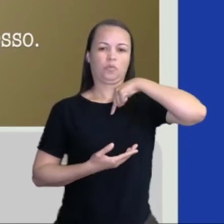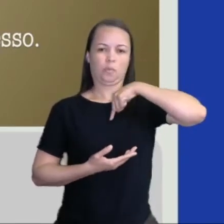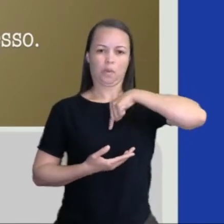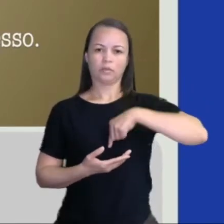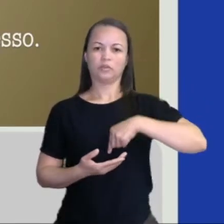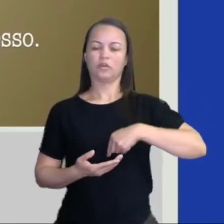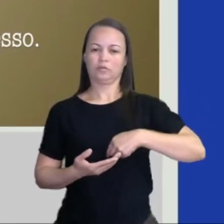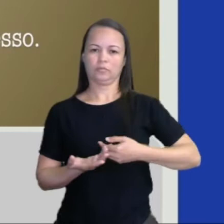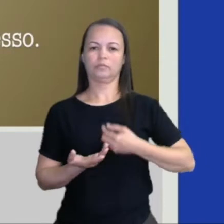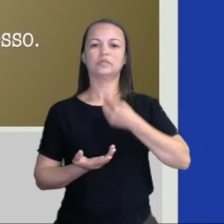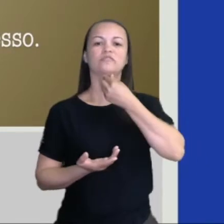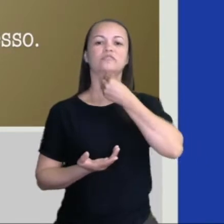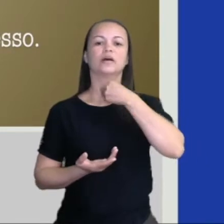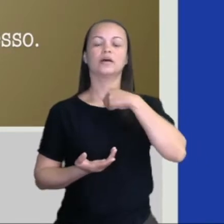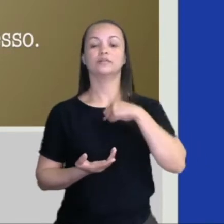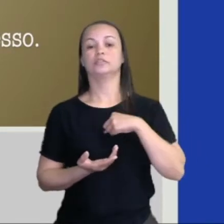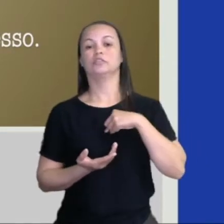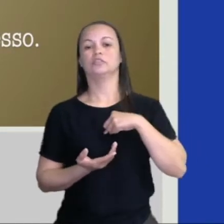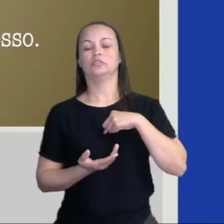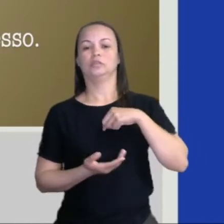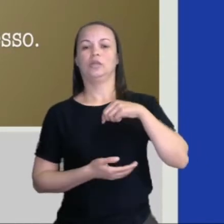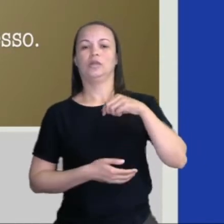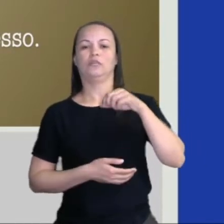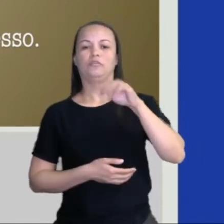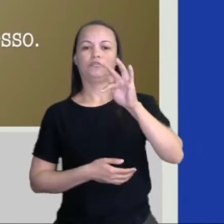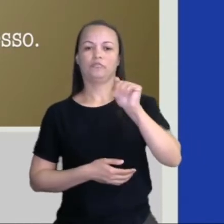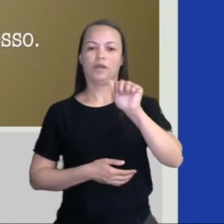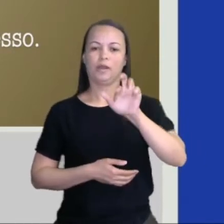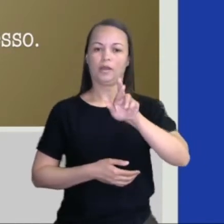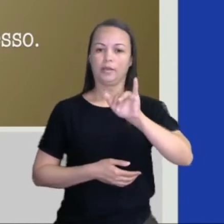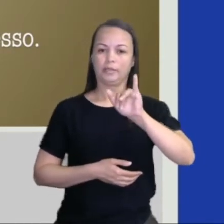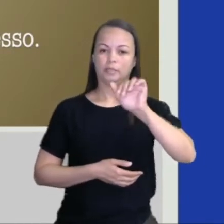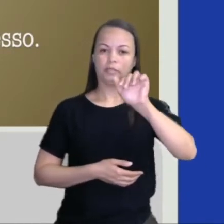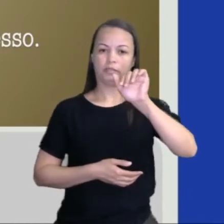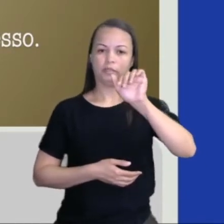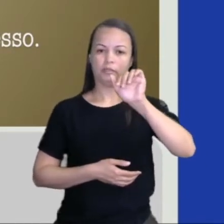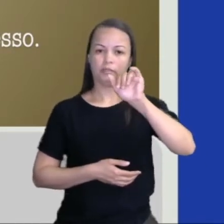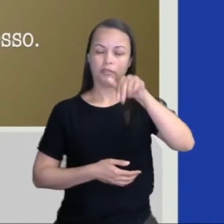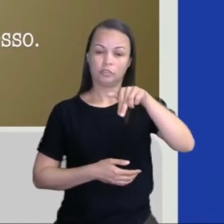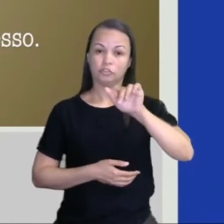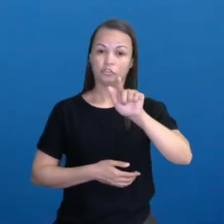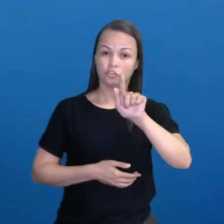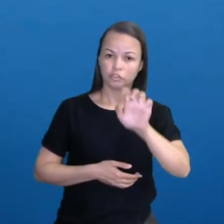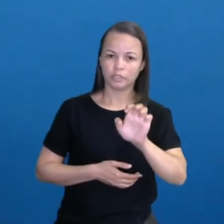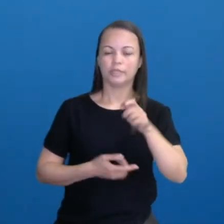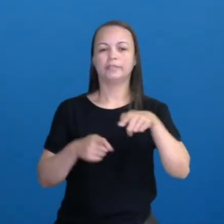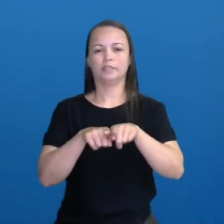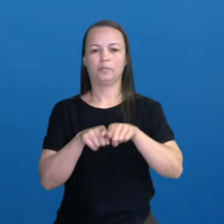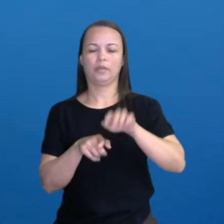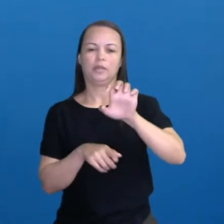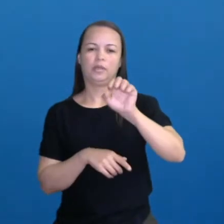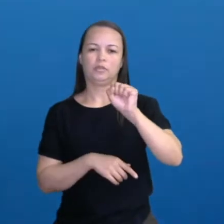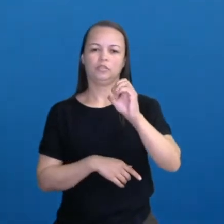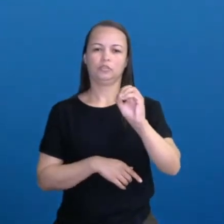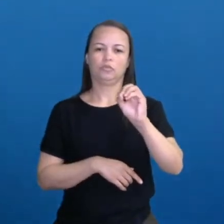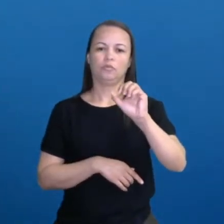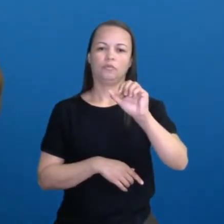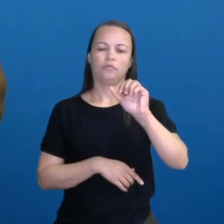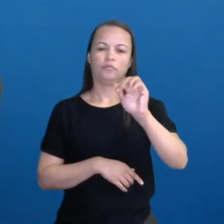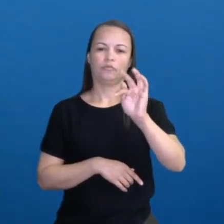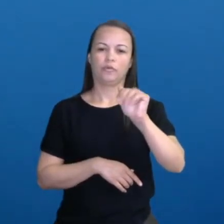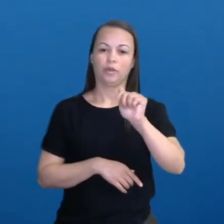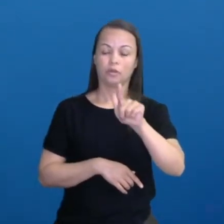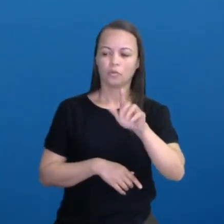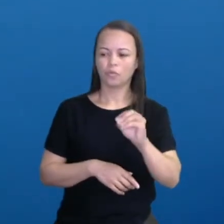e pelo esôfago. Movimento que resulta desse processo. Então, esse movimento, gente, de ser empurrado esse bolo alimentar, a gente chama